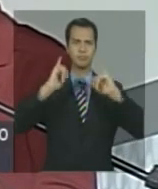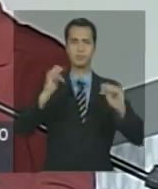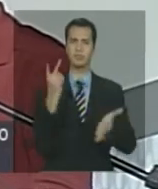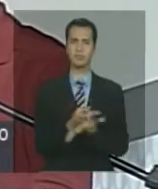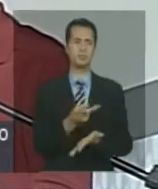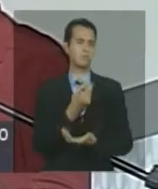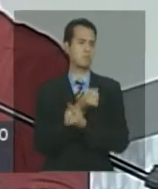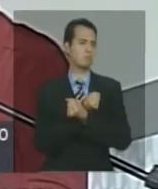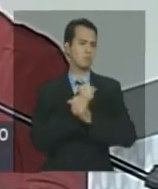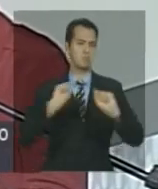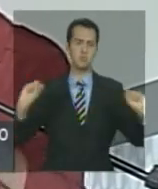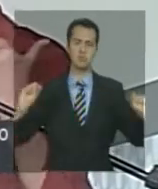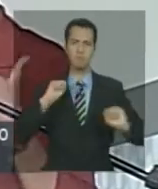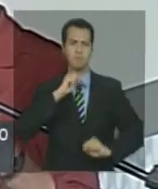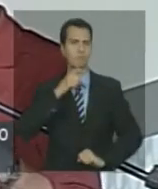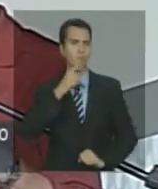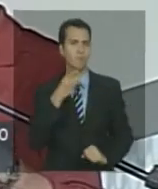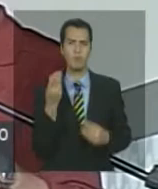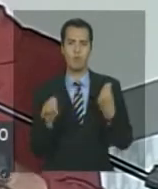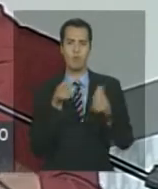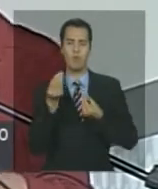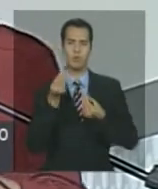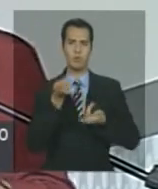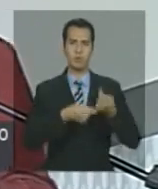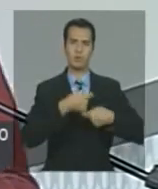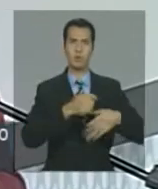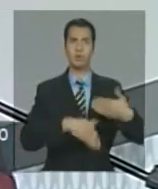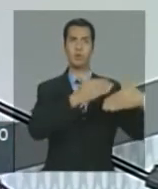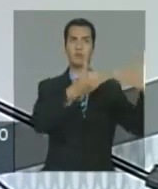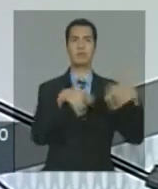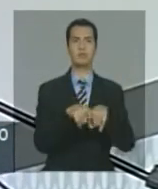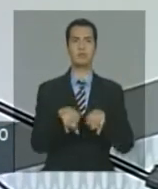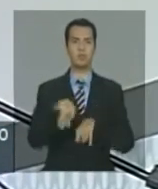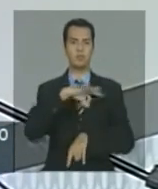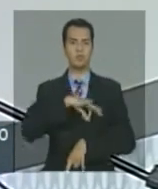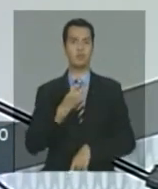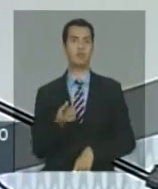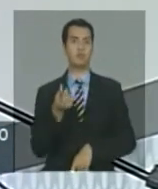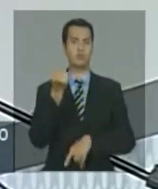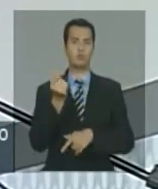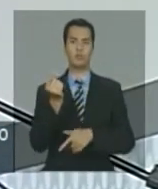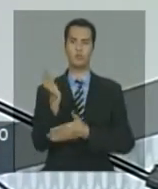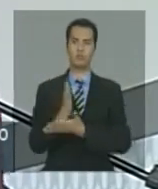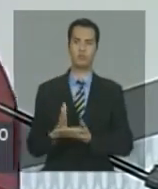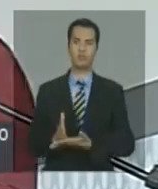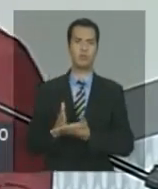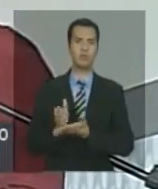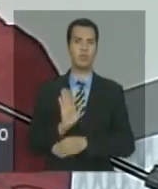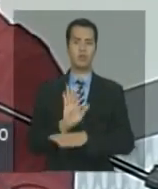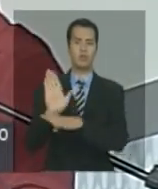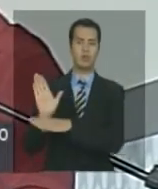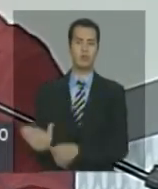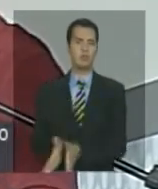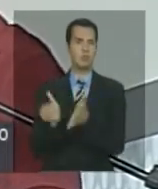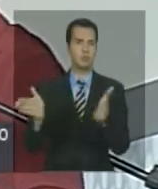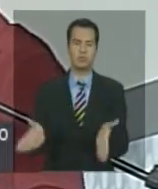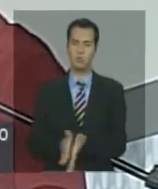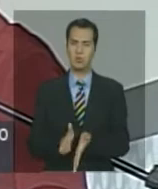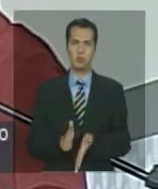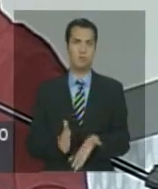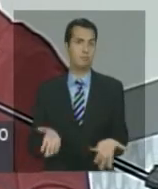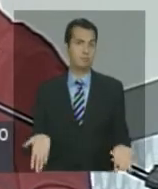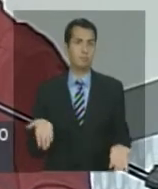impossibilidade, não se podia crescer e distribuir renda. Nós, todos, como sociedade, superamos